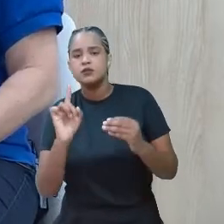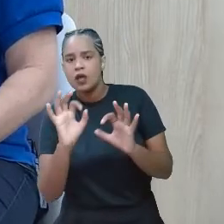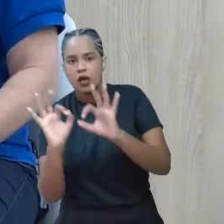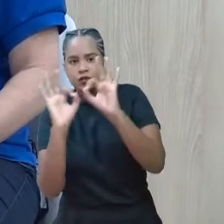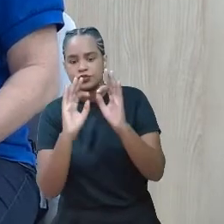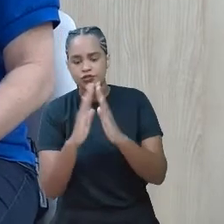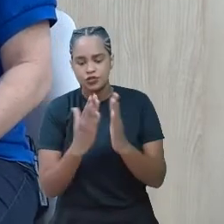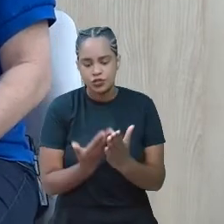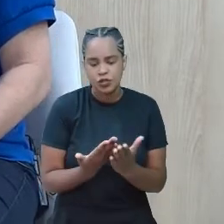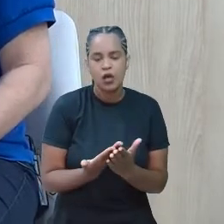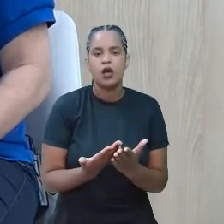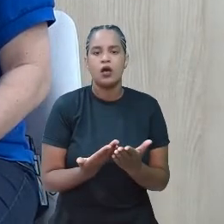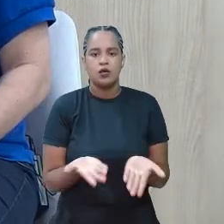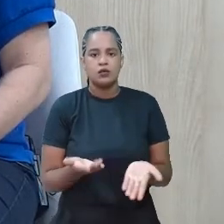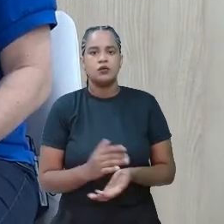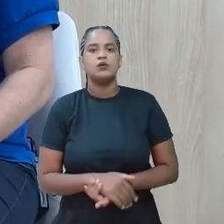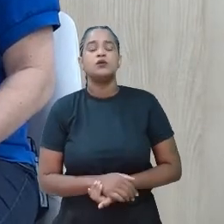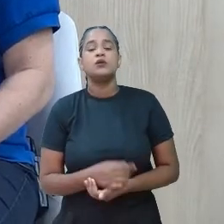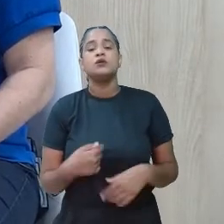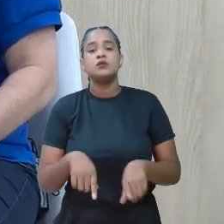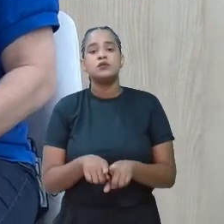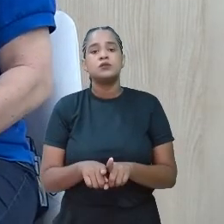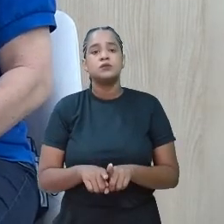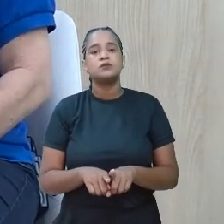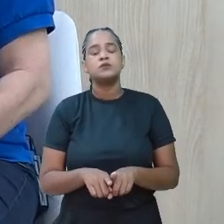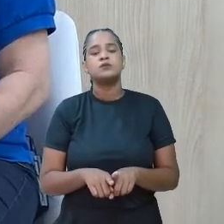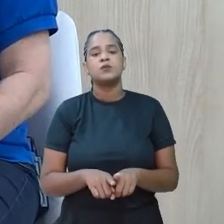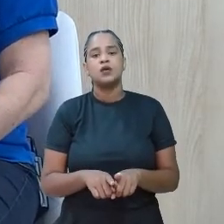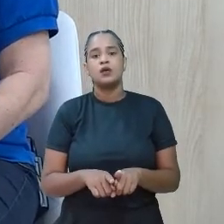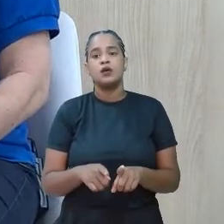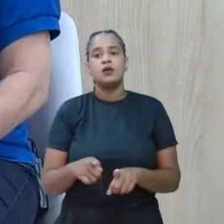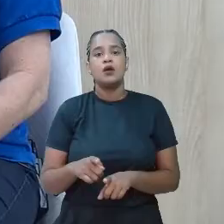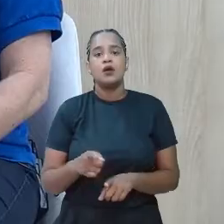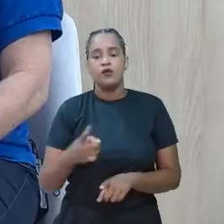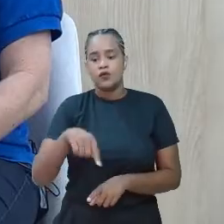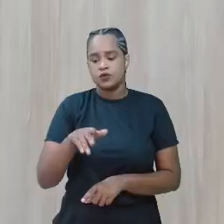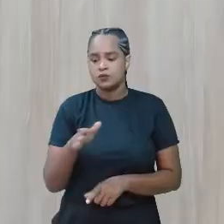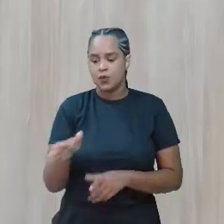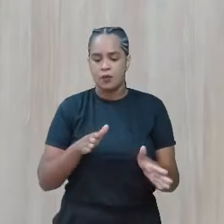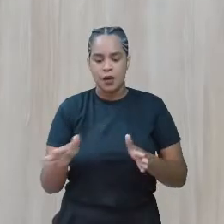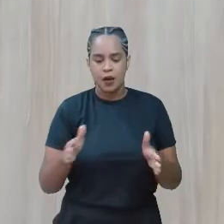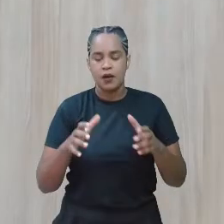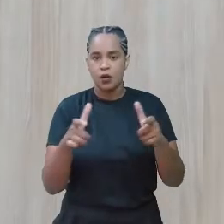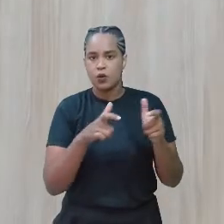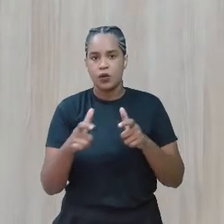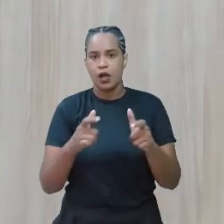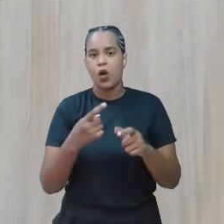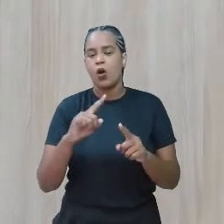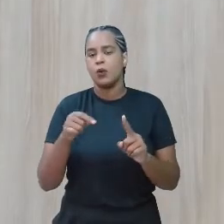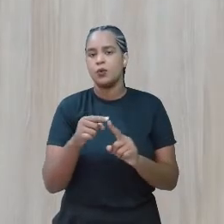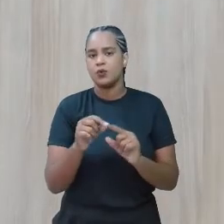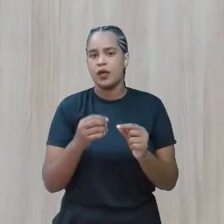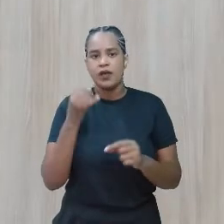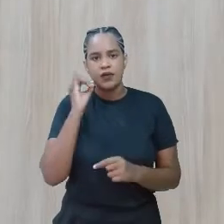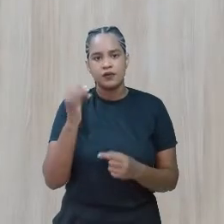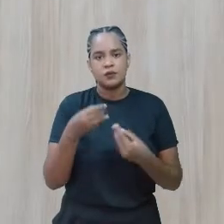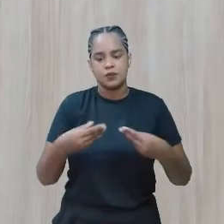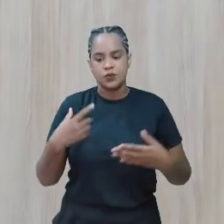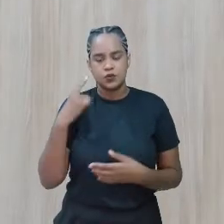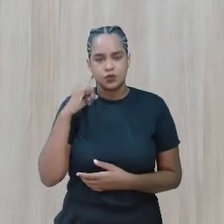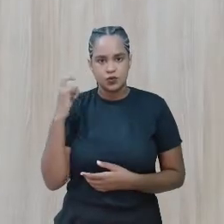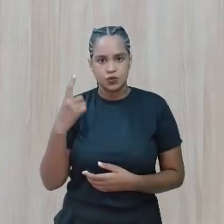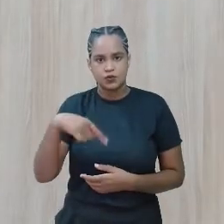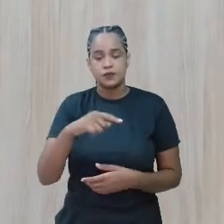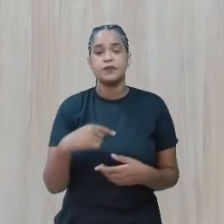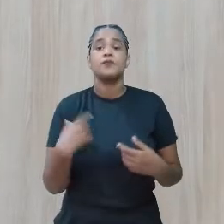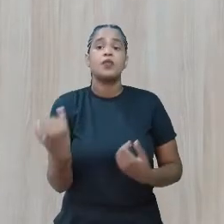e os ambientes também que vocês frequentam para não atingir a audição de vocês. Pessoal, e é muito importante a gente ter determinados